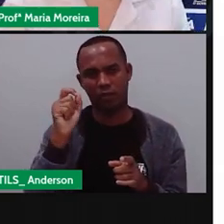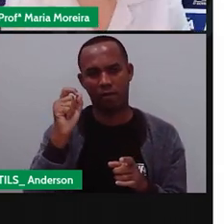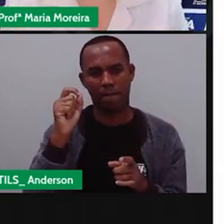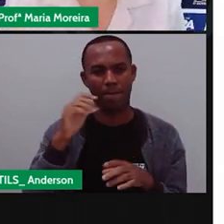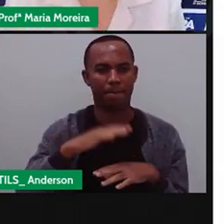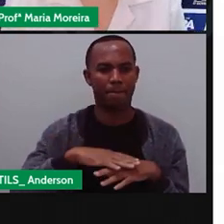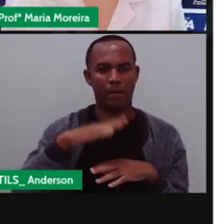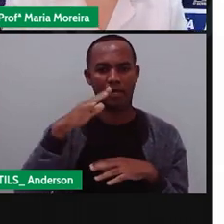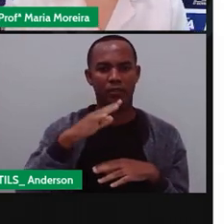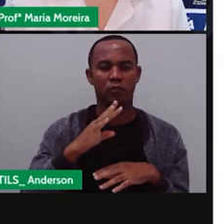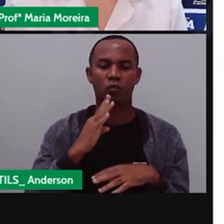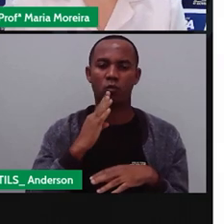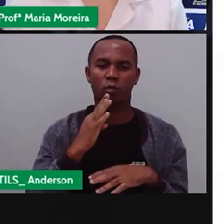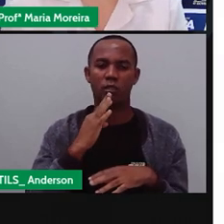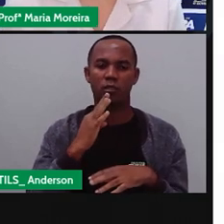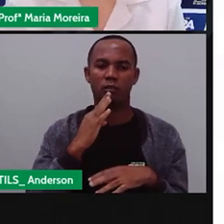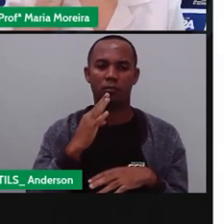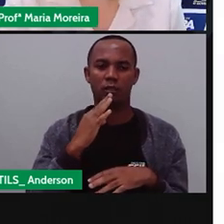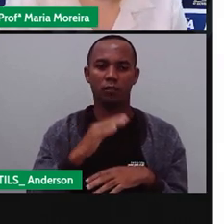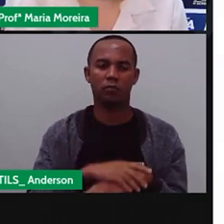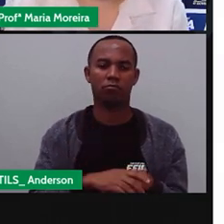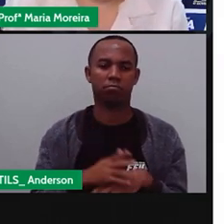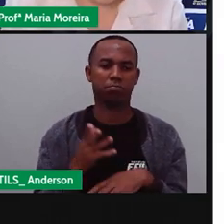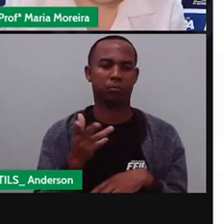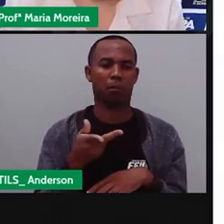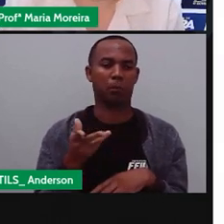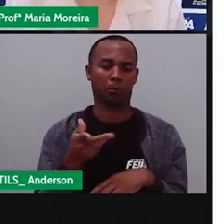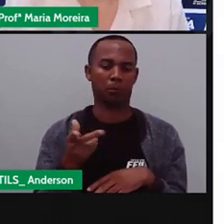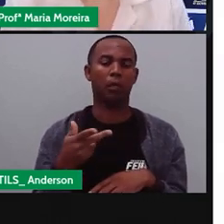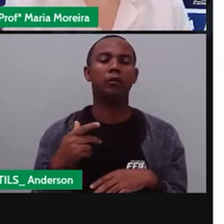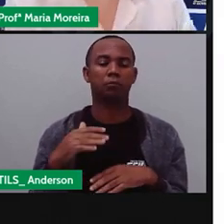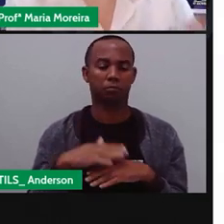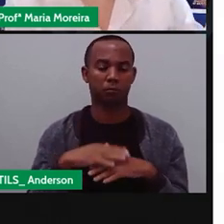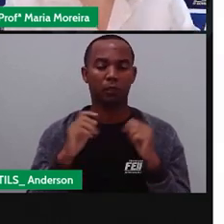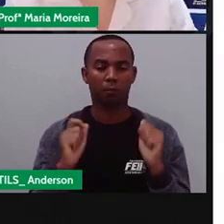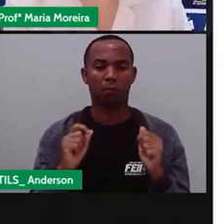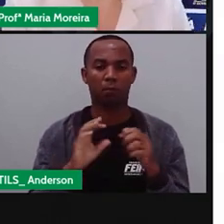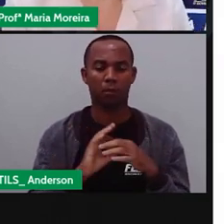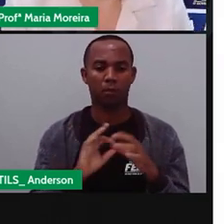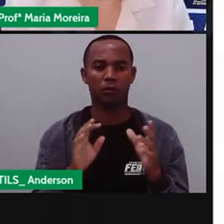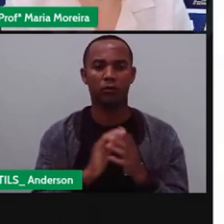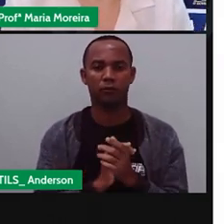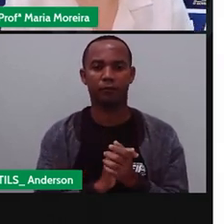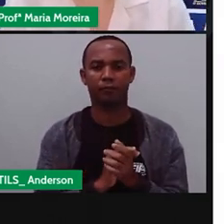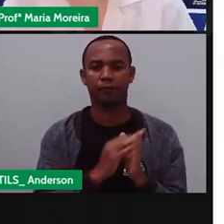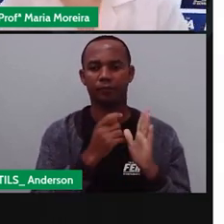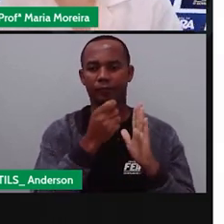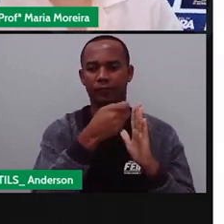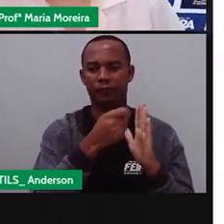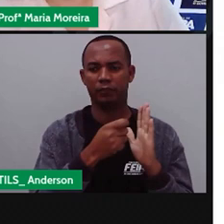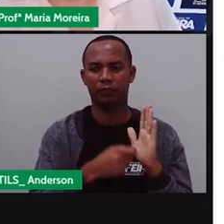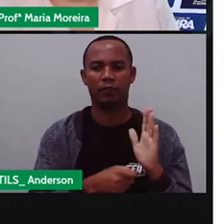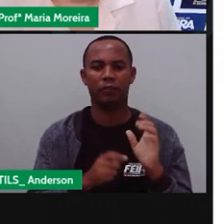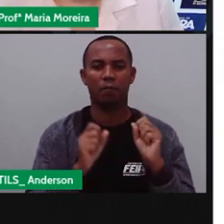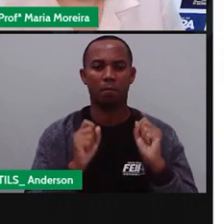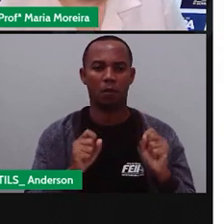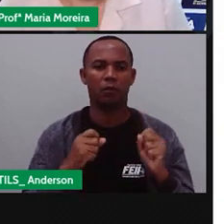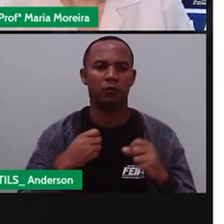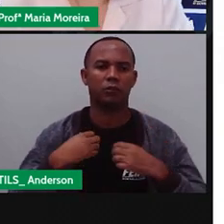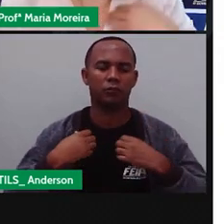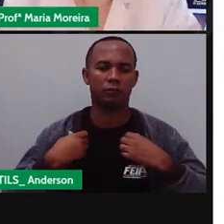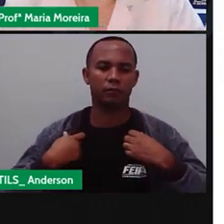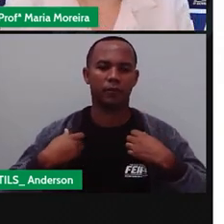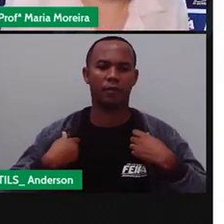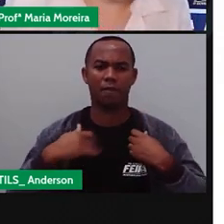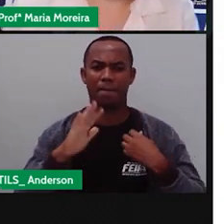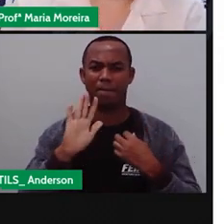mais autoridade, que você quer demonstrar respeito, são textos escritos, então esses são textos formais.